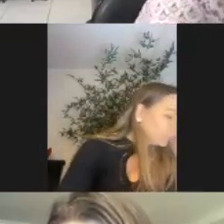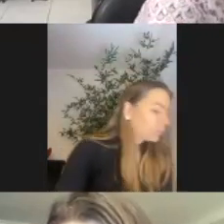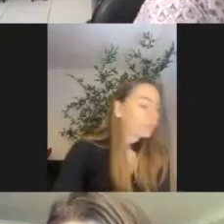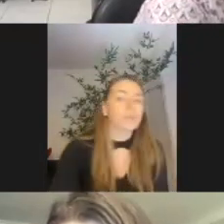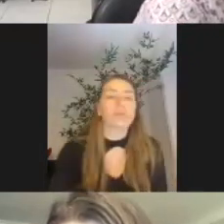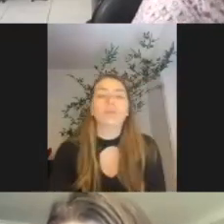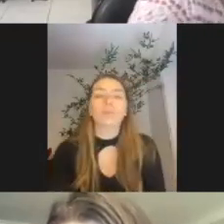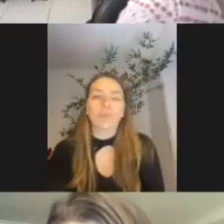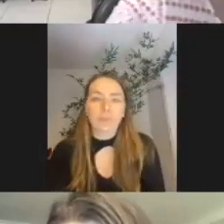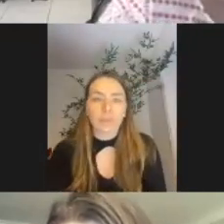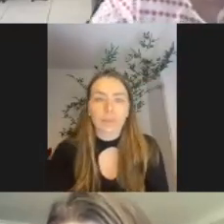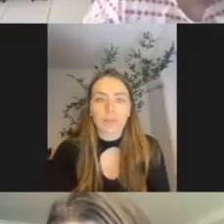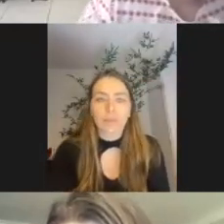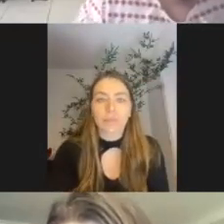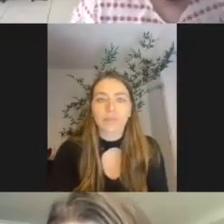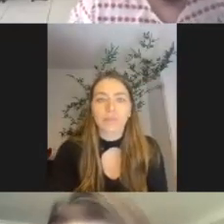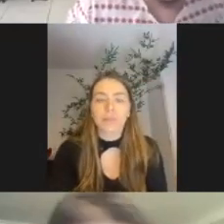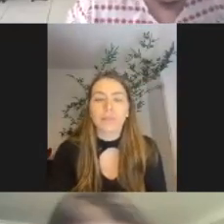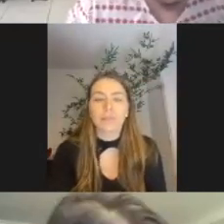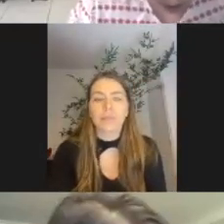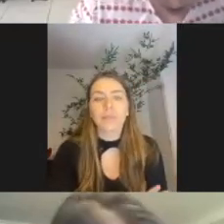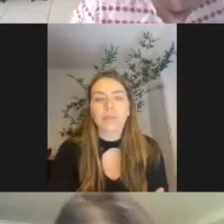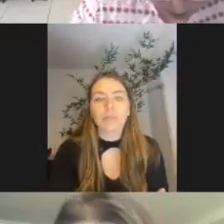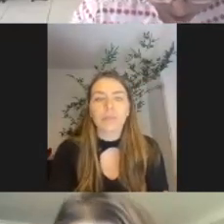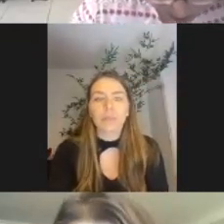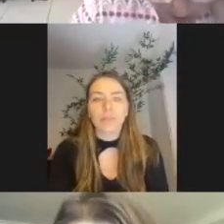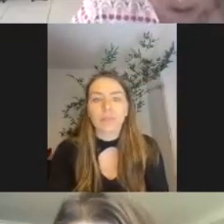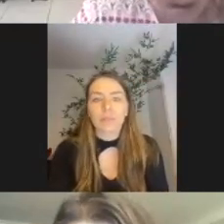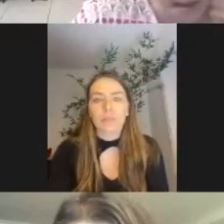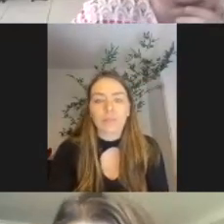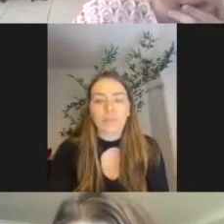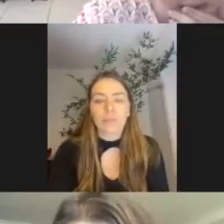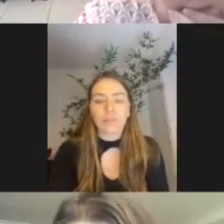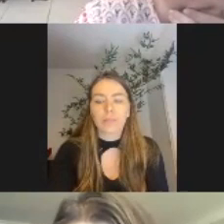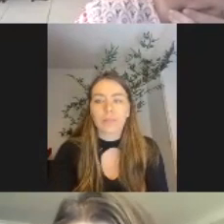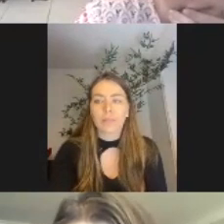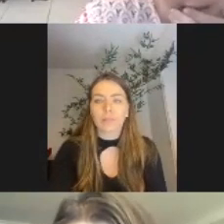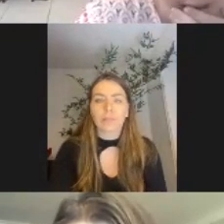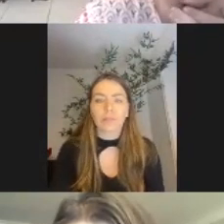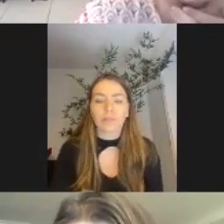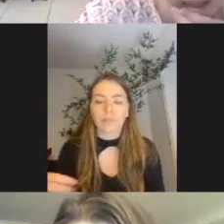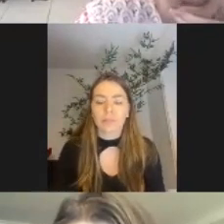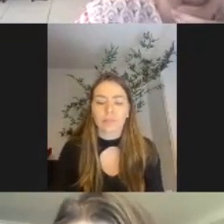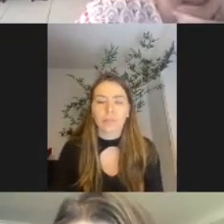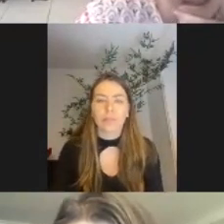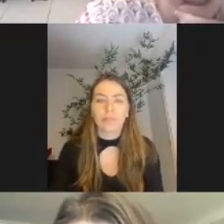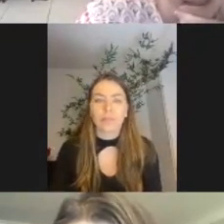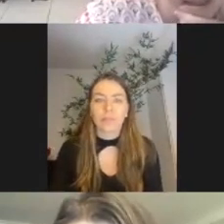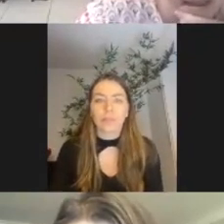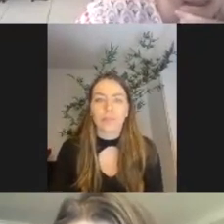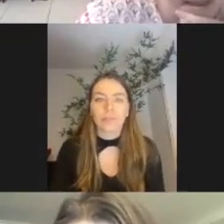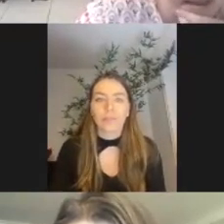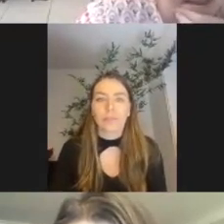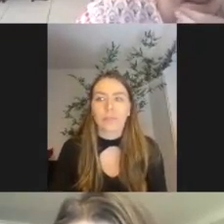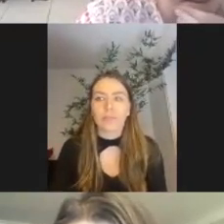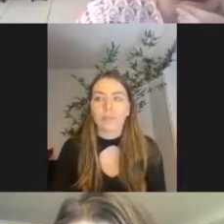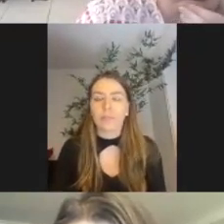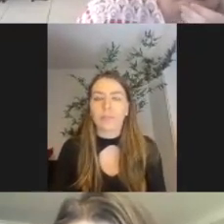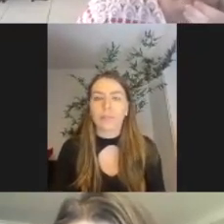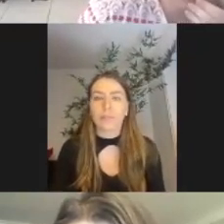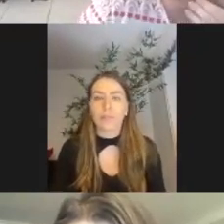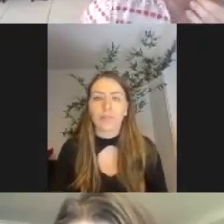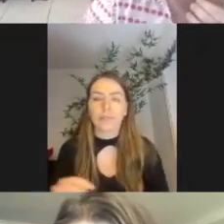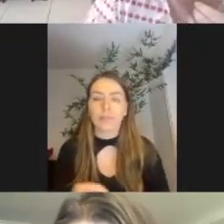é meu paciente já viu isso com certeza. Ele mostra que, assim, a faixa de emagrecimento, ela está situada